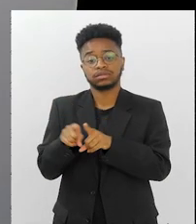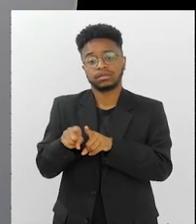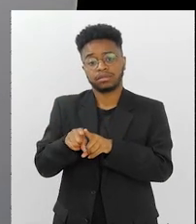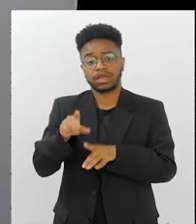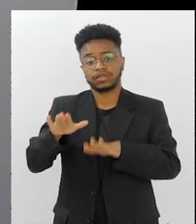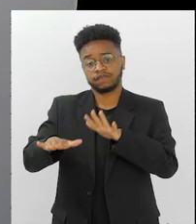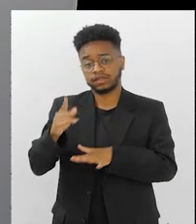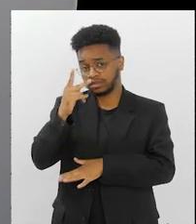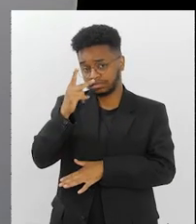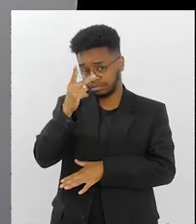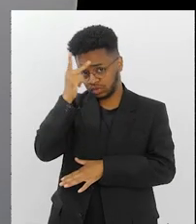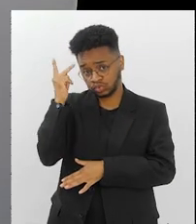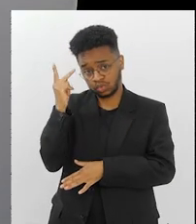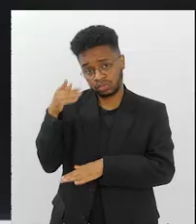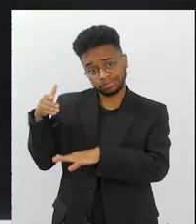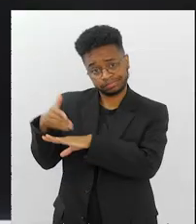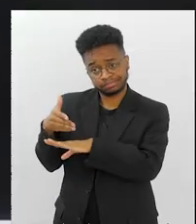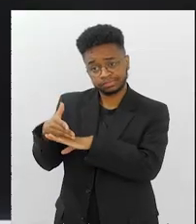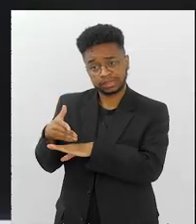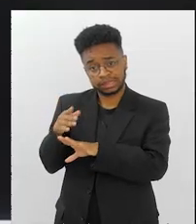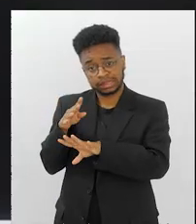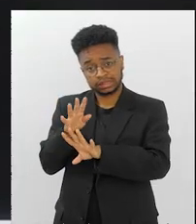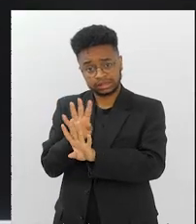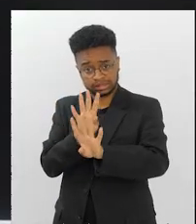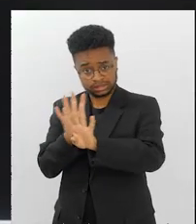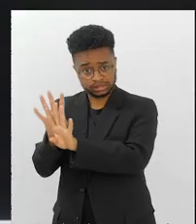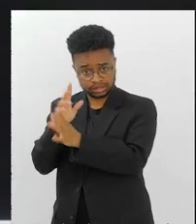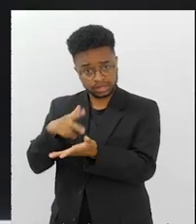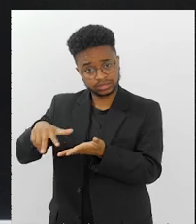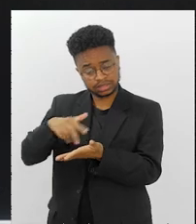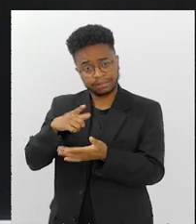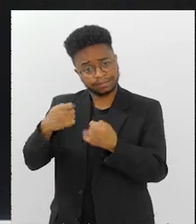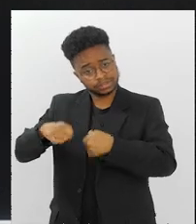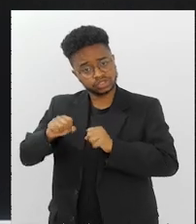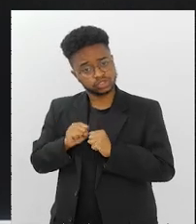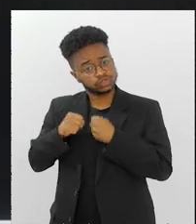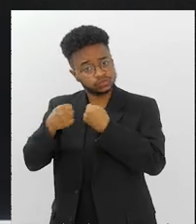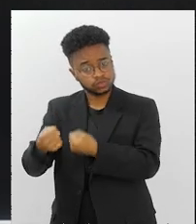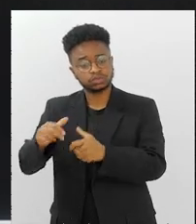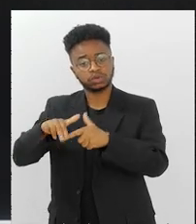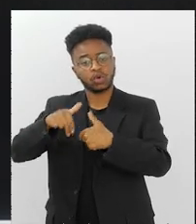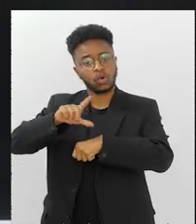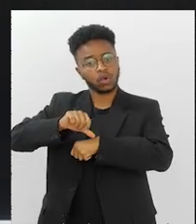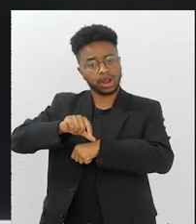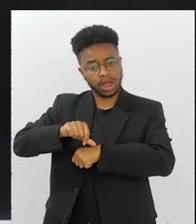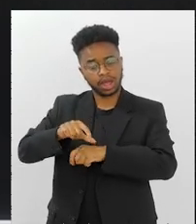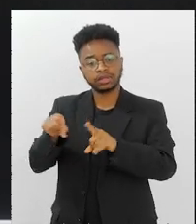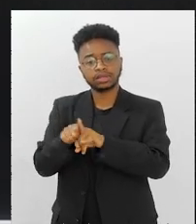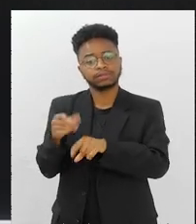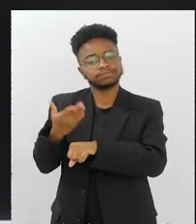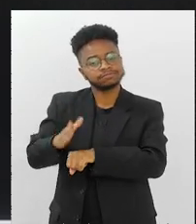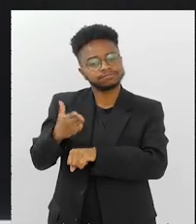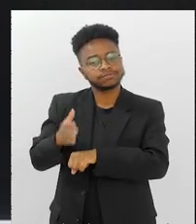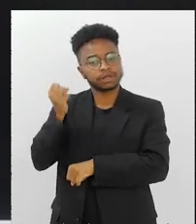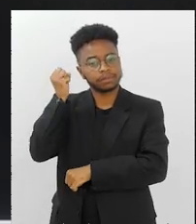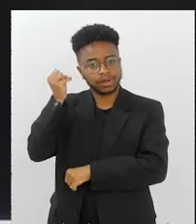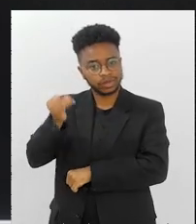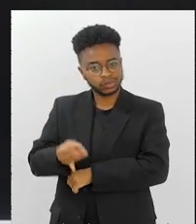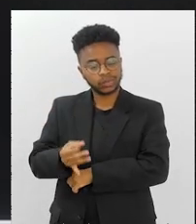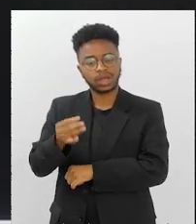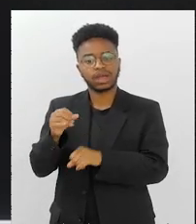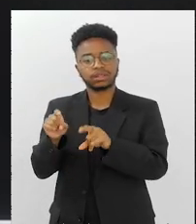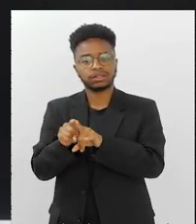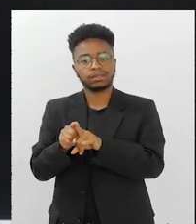do do do componente de de comissão de frente também exige muito esforço por causa dos horários ensaios de